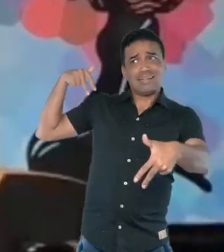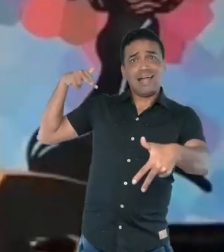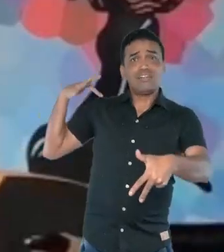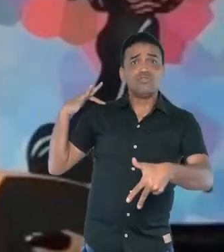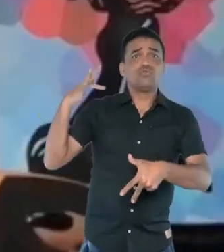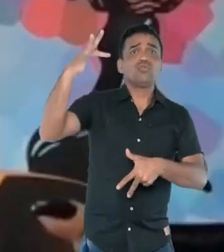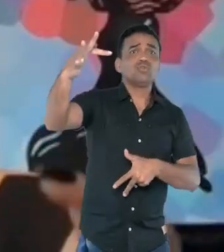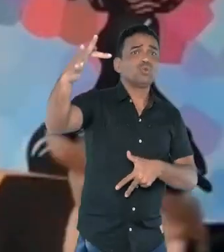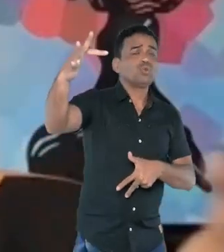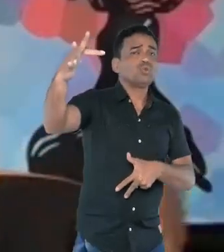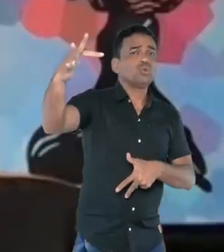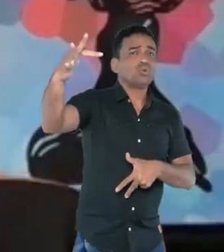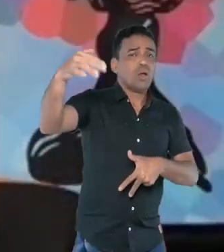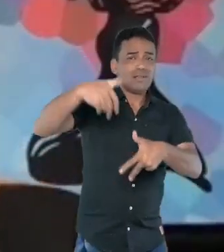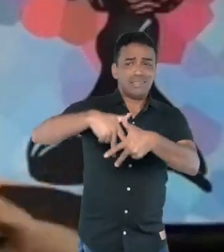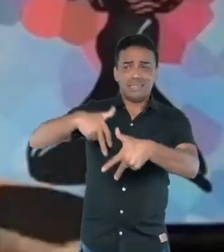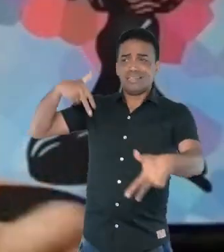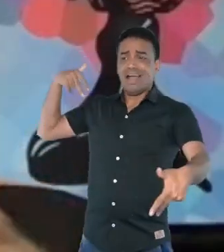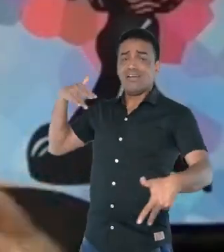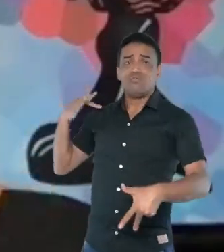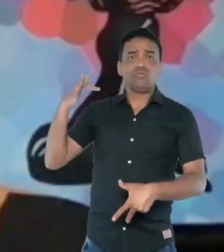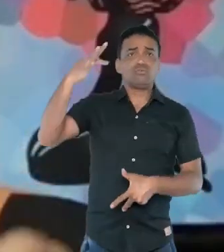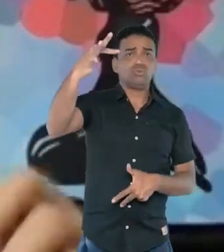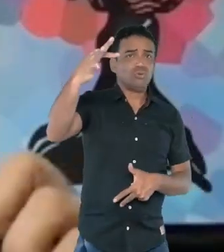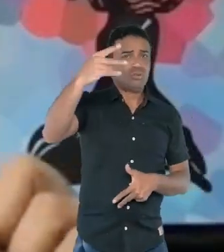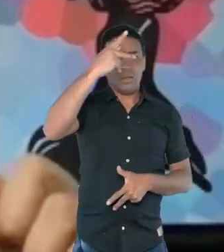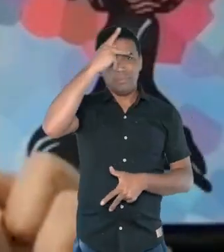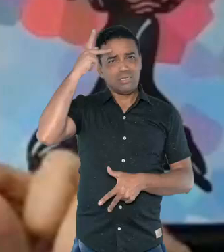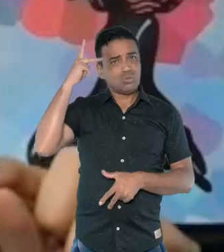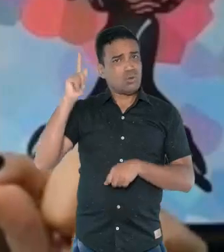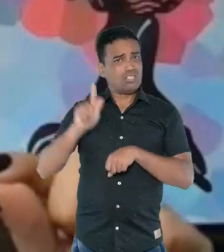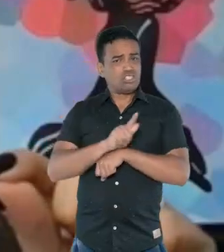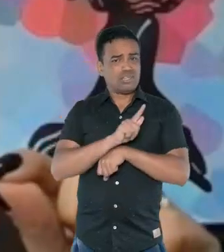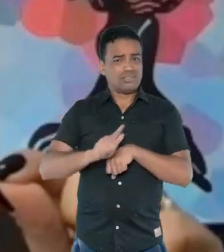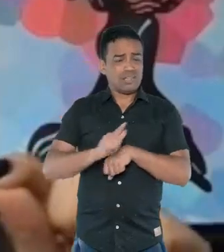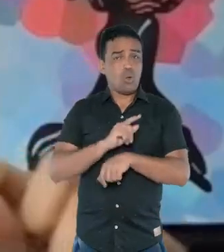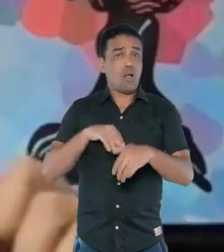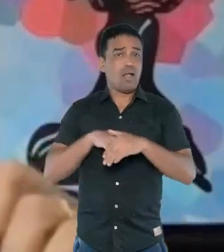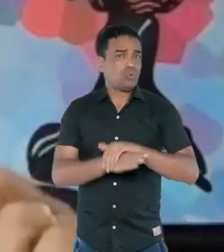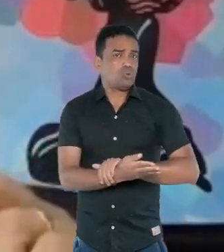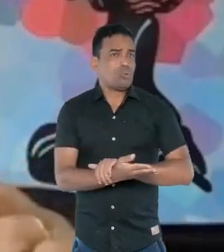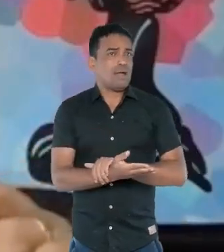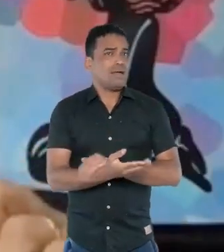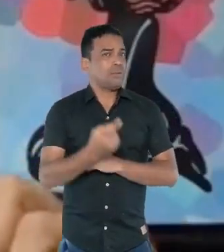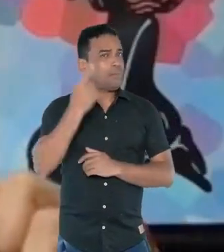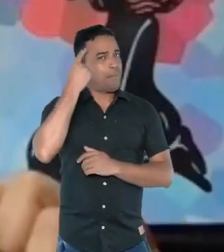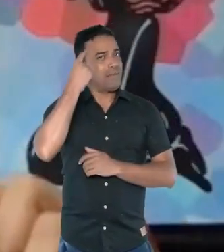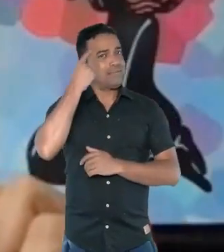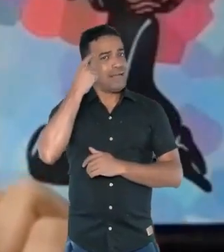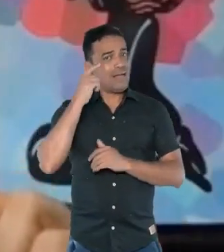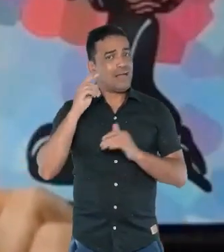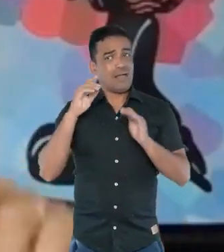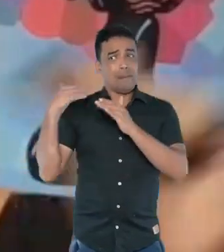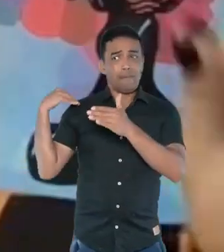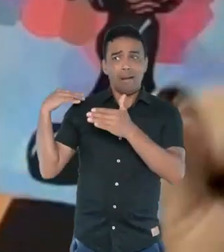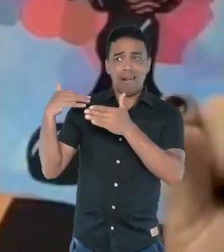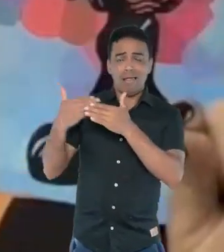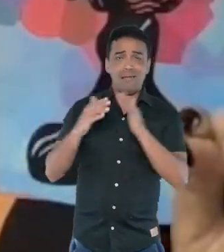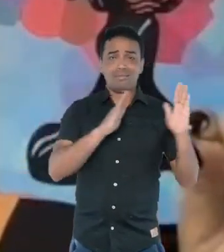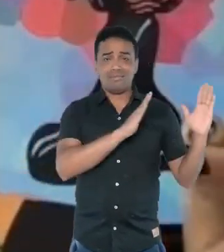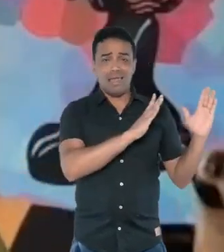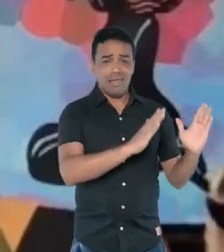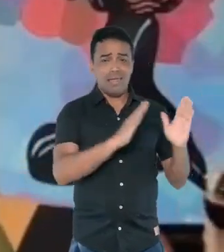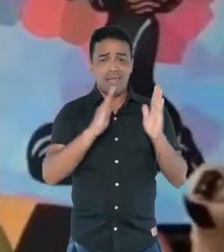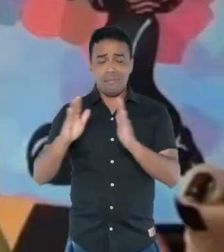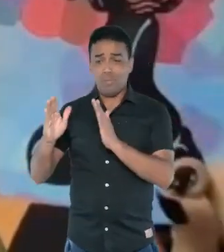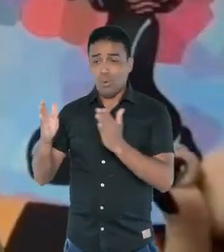futuro. Para quem está na gestão, muitas vezes acostumado com uma noção de tempo mais linear,